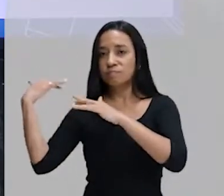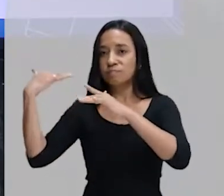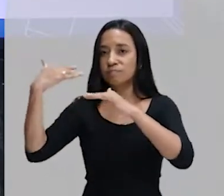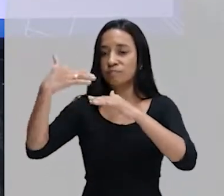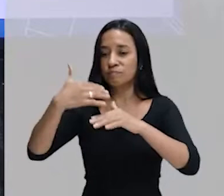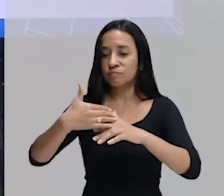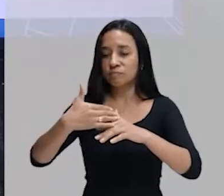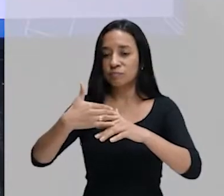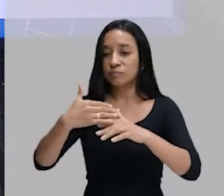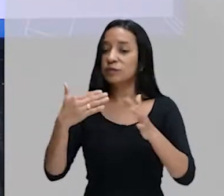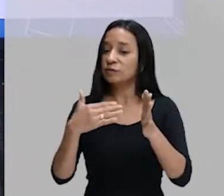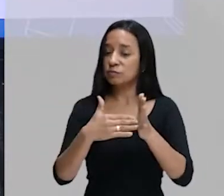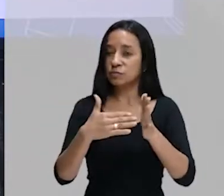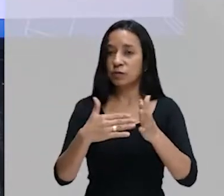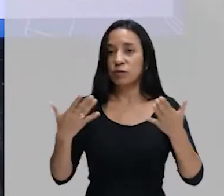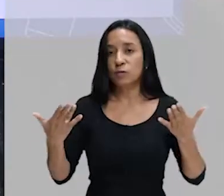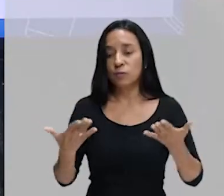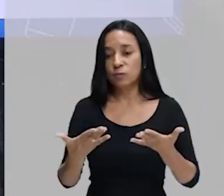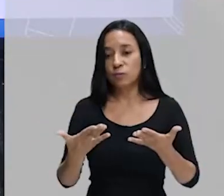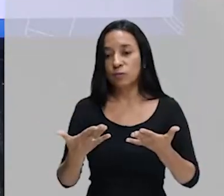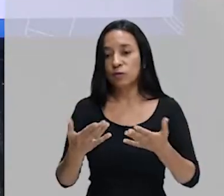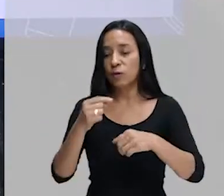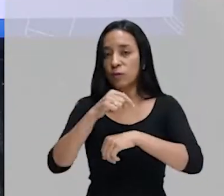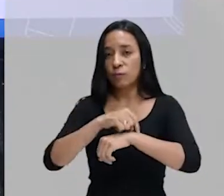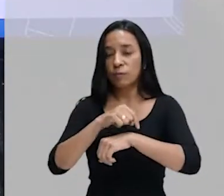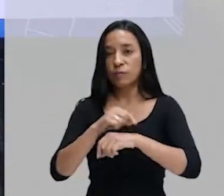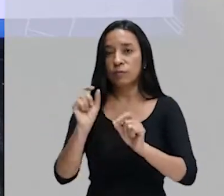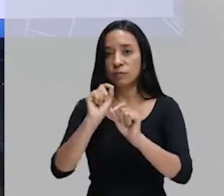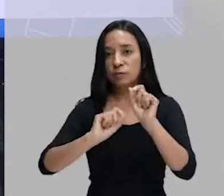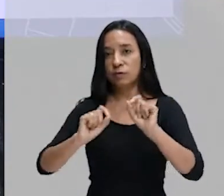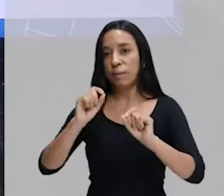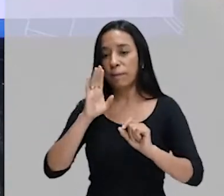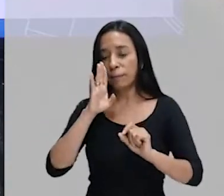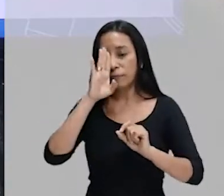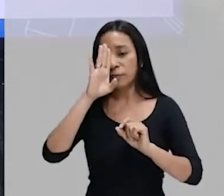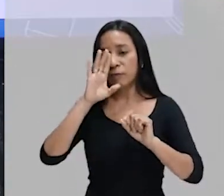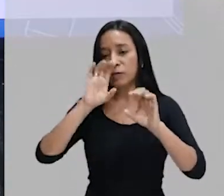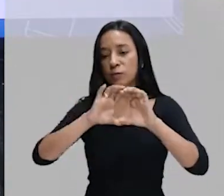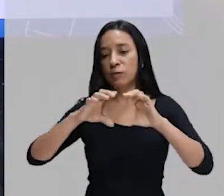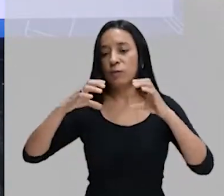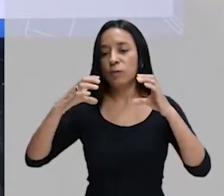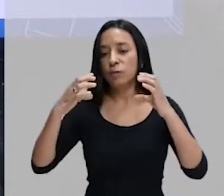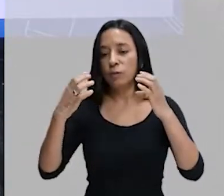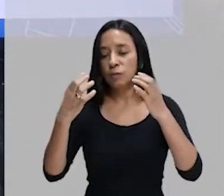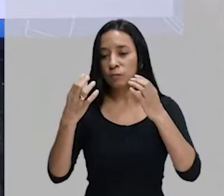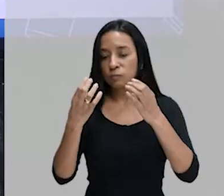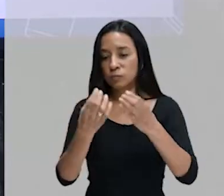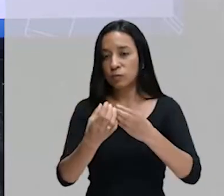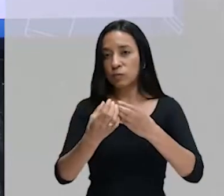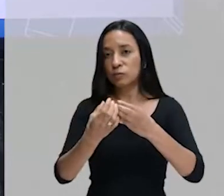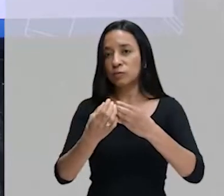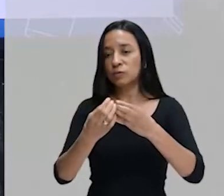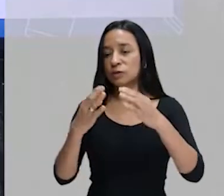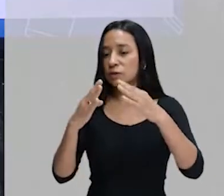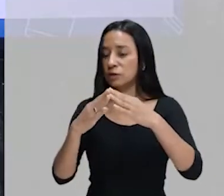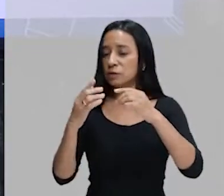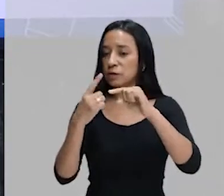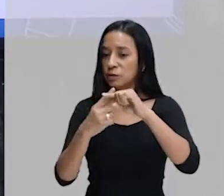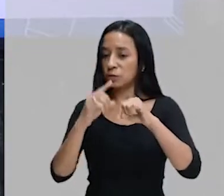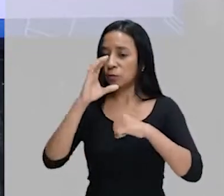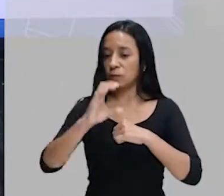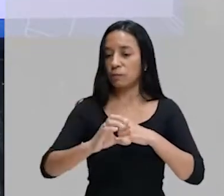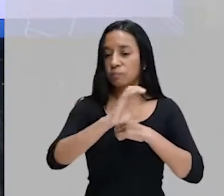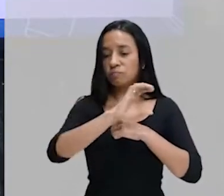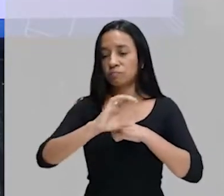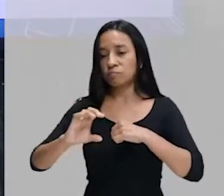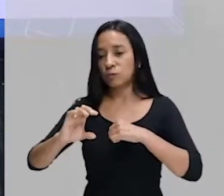e que permanece, né, vivo. É um momento em que, principalmente a comunidade católica, ela se curva a